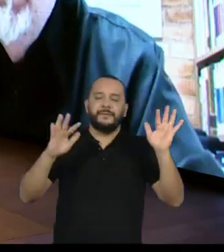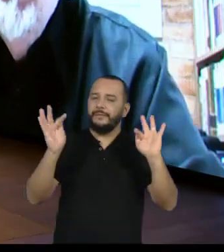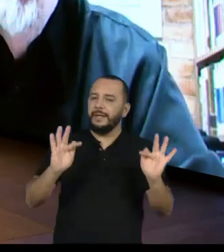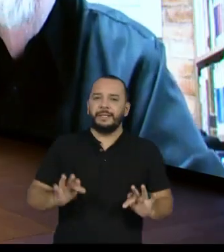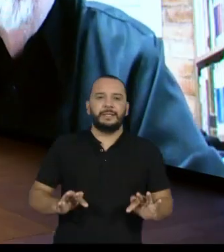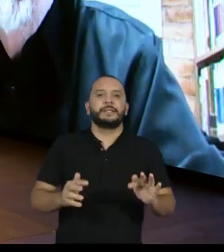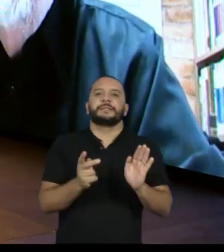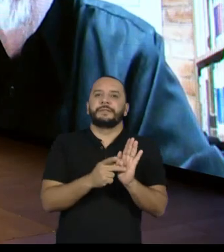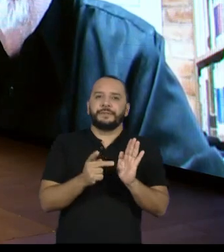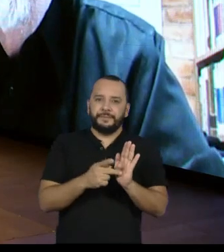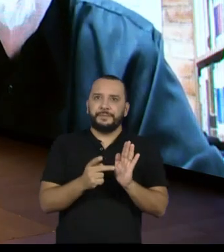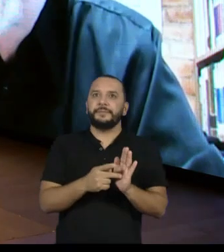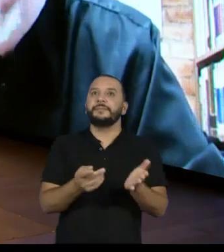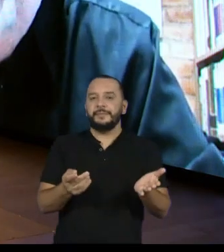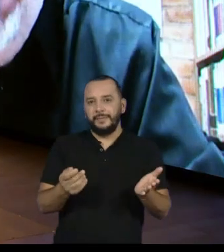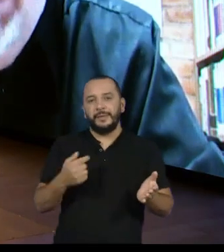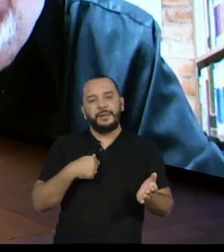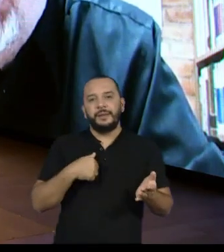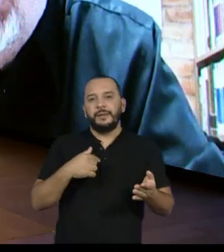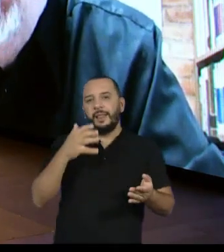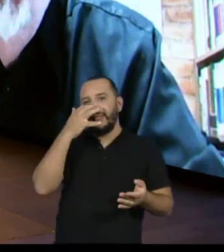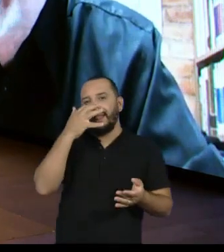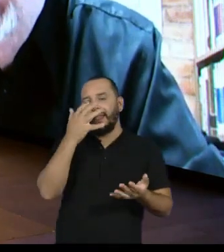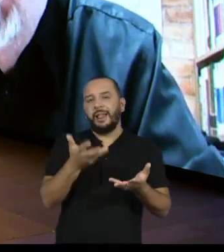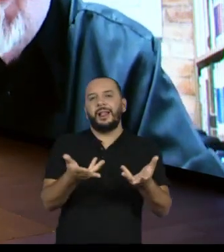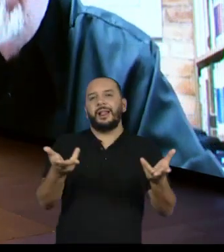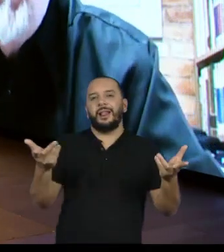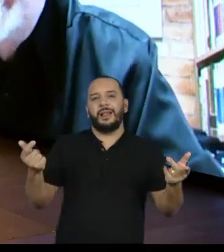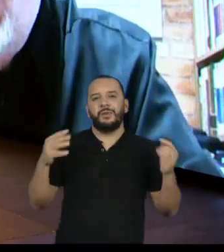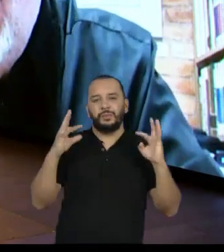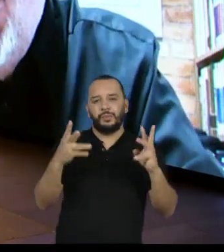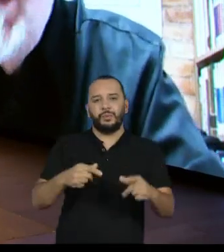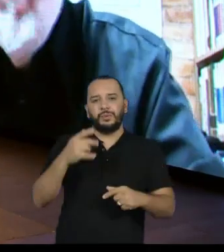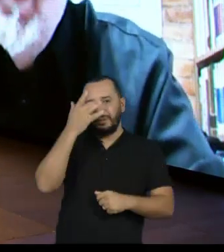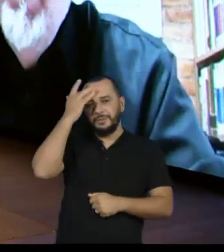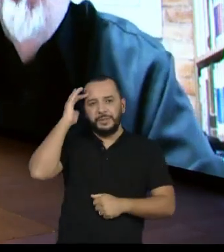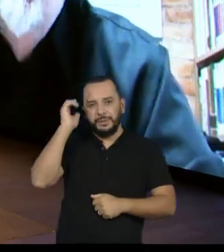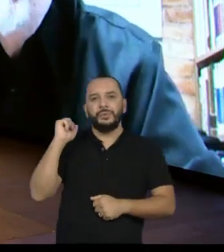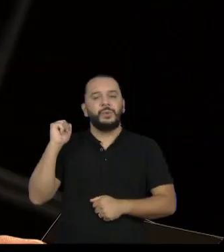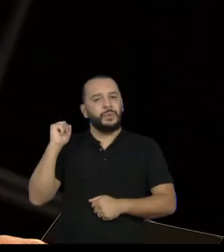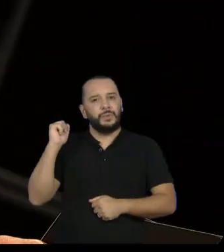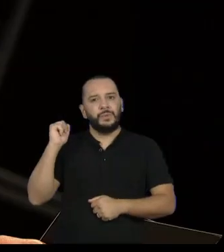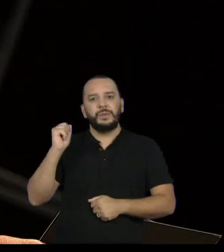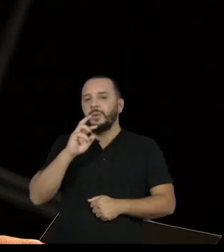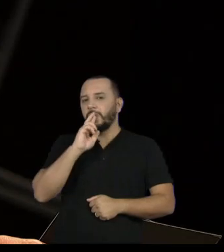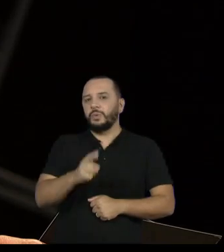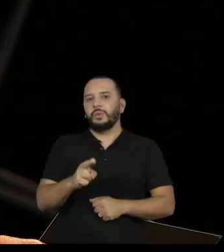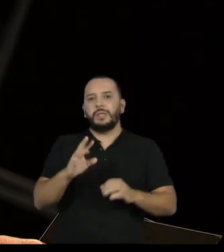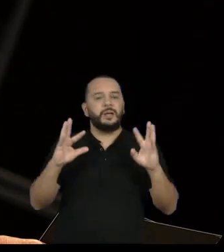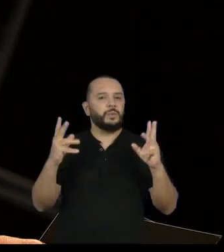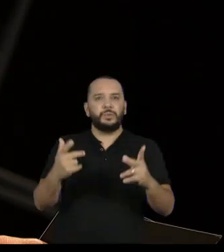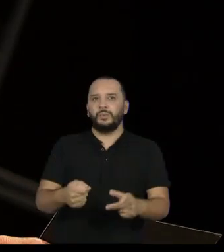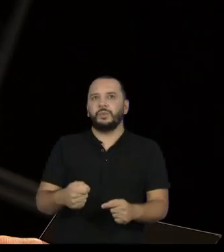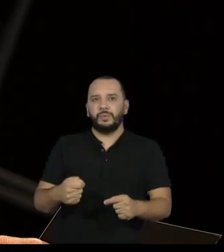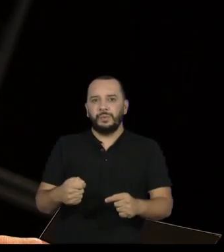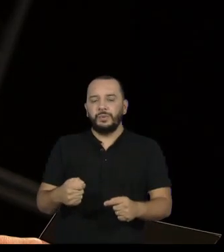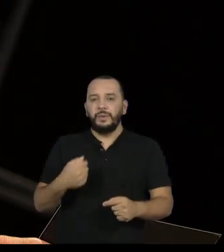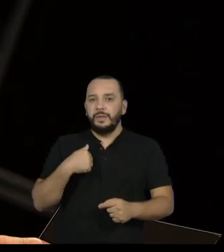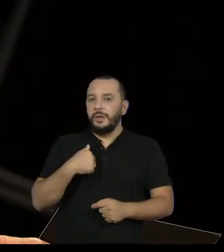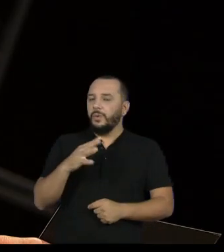já é uma miséria, né? Então, eu agradeço imensamente a TV Globo. Foram 18 anos de